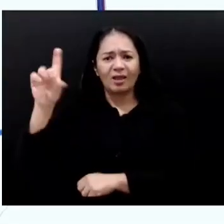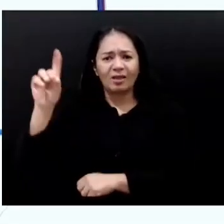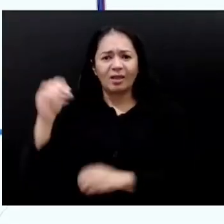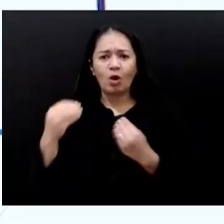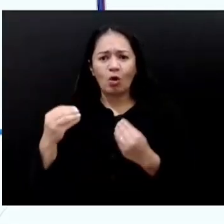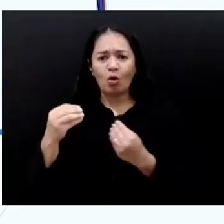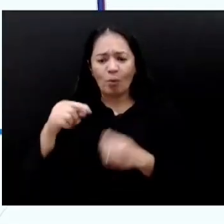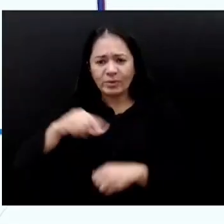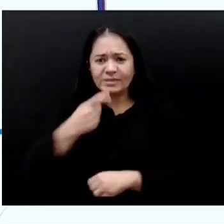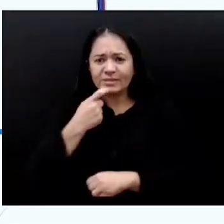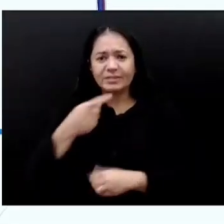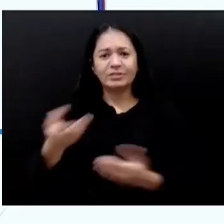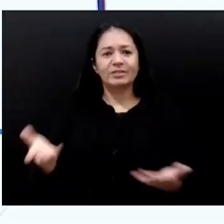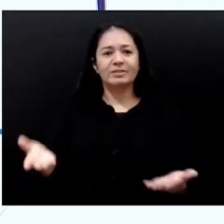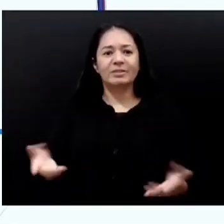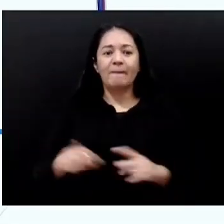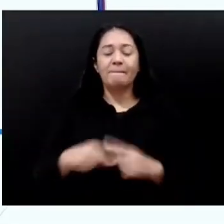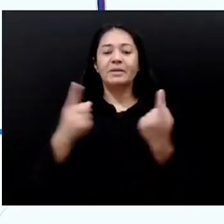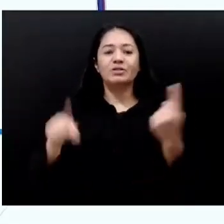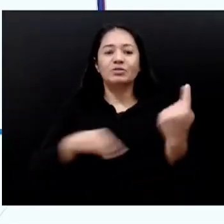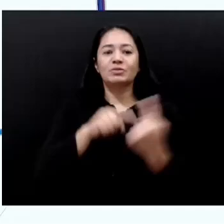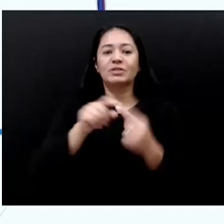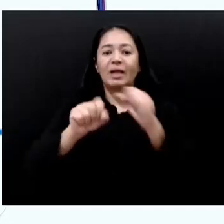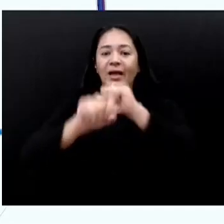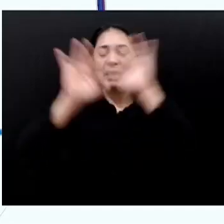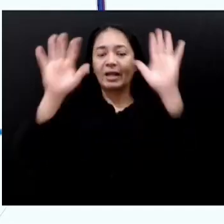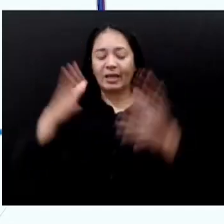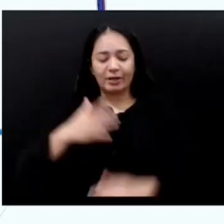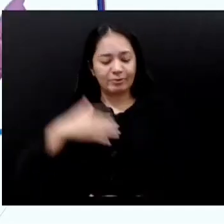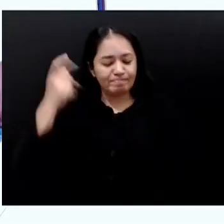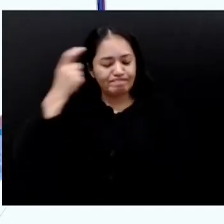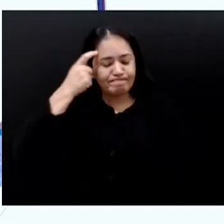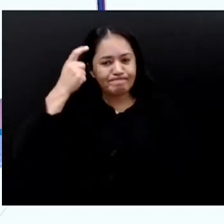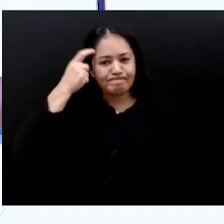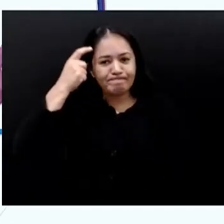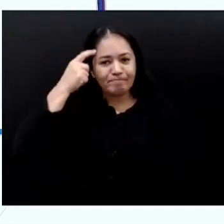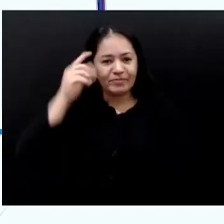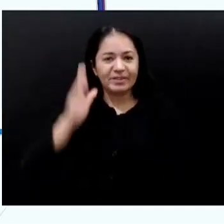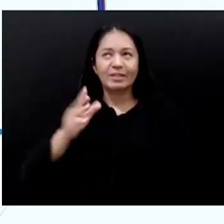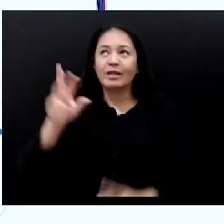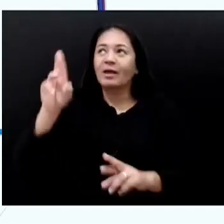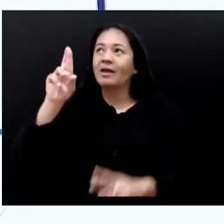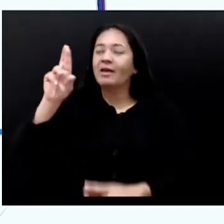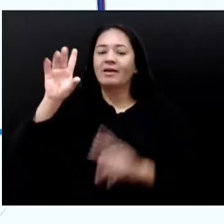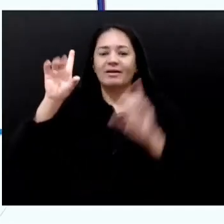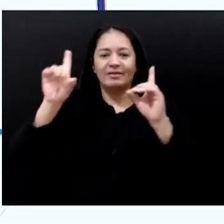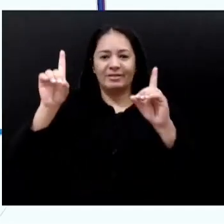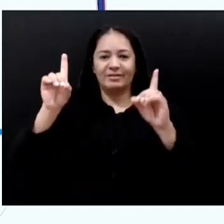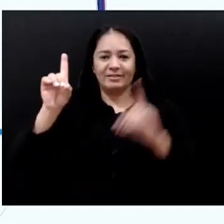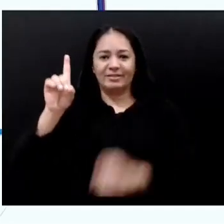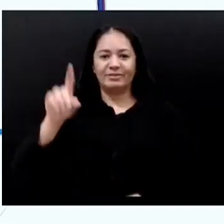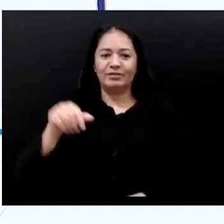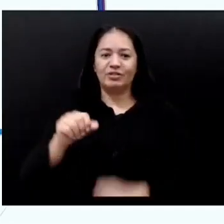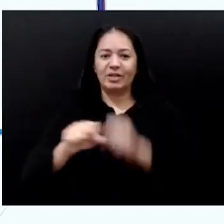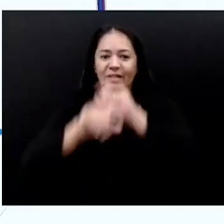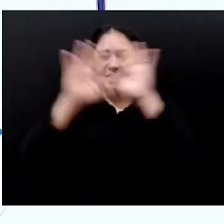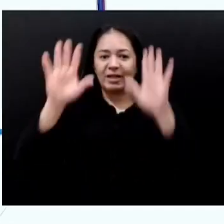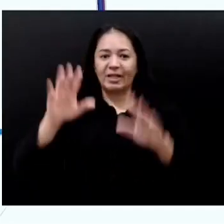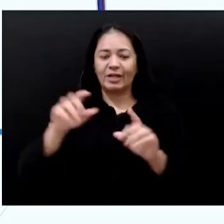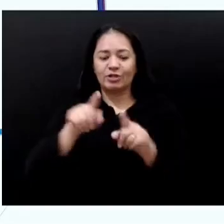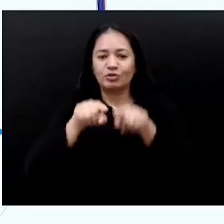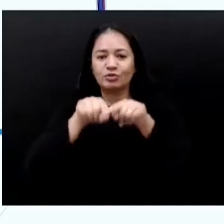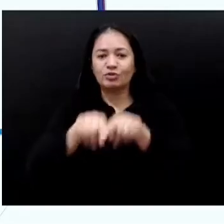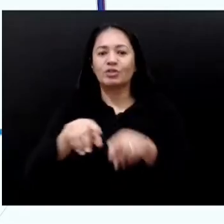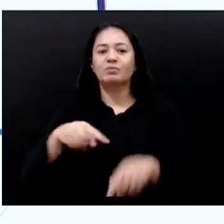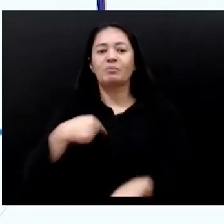Mas o objetivo era muito claro na minha cabeça e, graças a Deus, muito claro na cabeça dos meus sócios que adotaram esse sonho